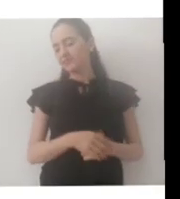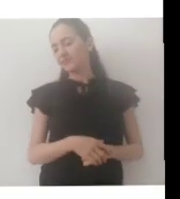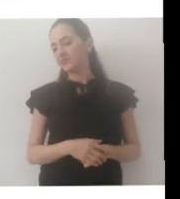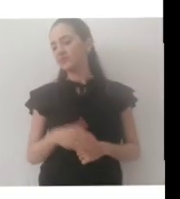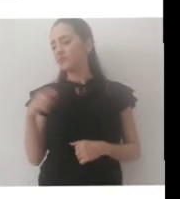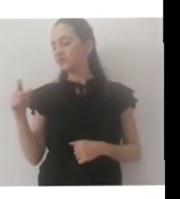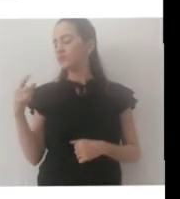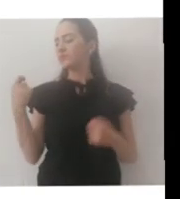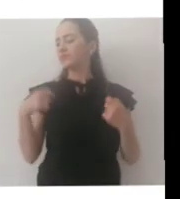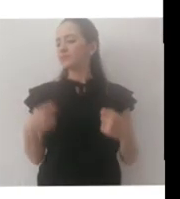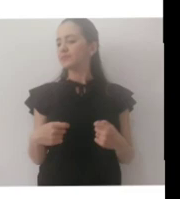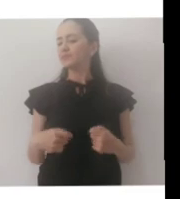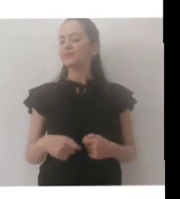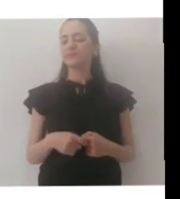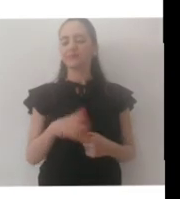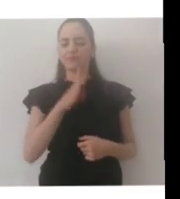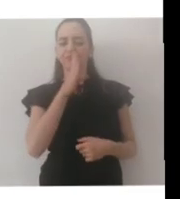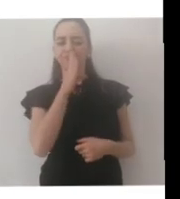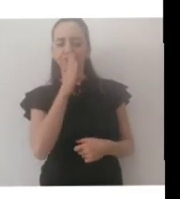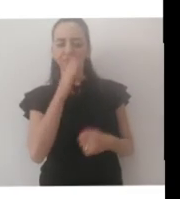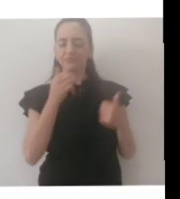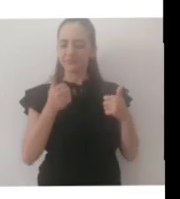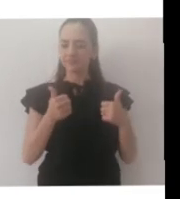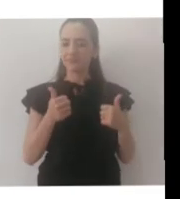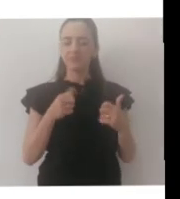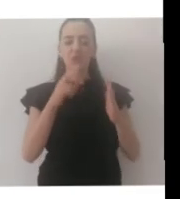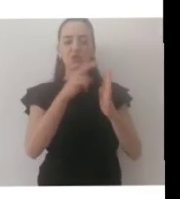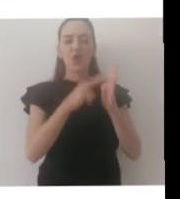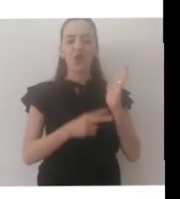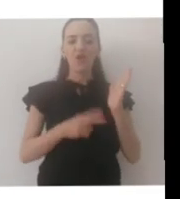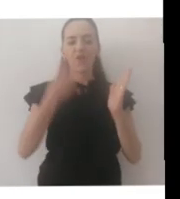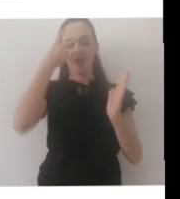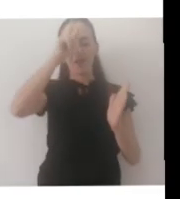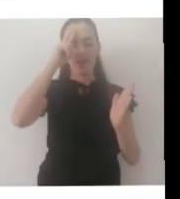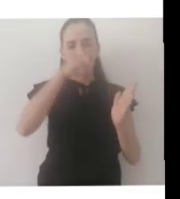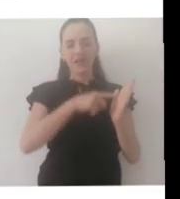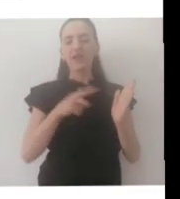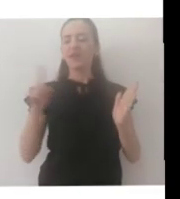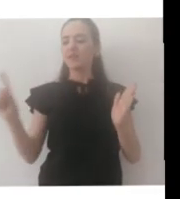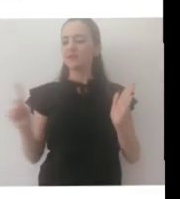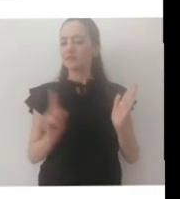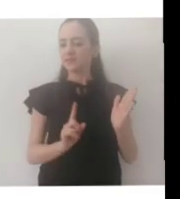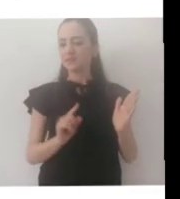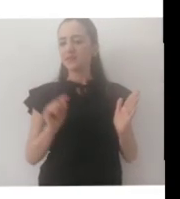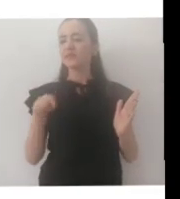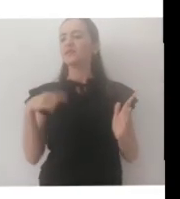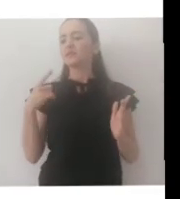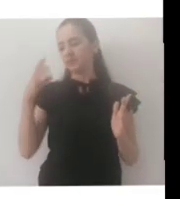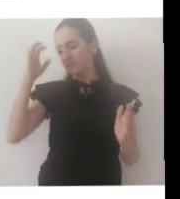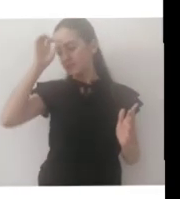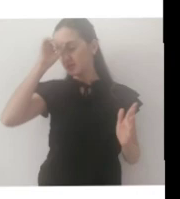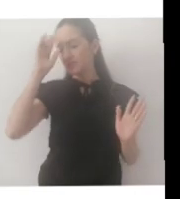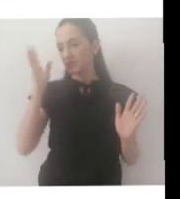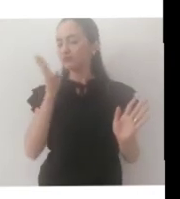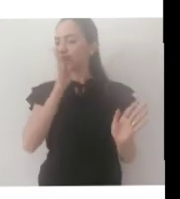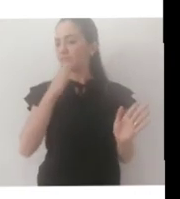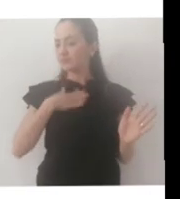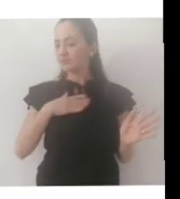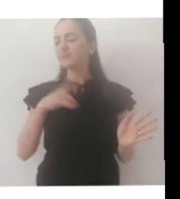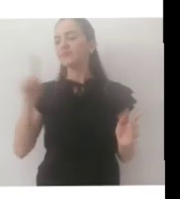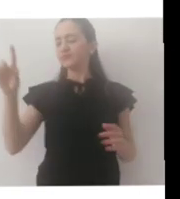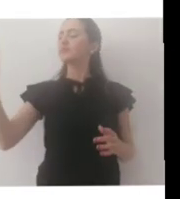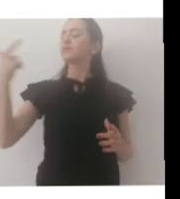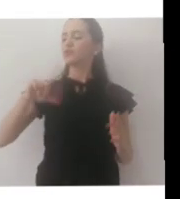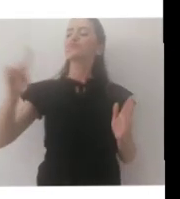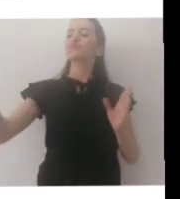aqui da sala porque você tá atrapalhando. Tá bom? Quando você aprender que na hora da historinha você tem que ouvir a Pró, para o colega